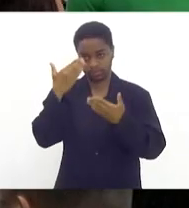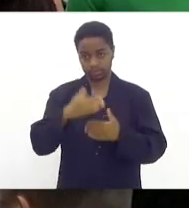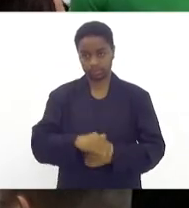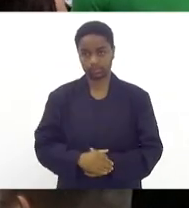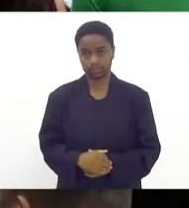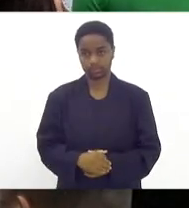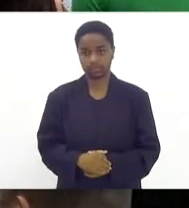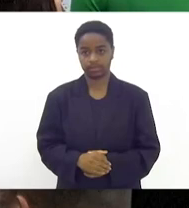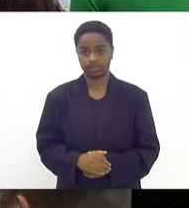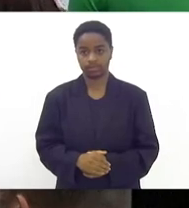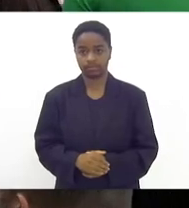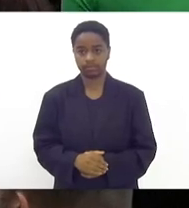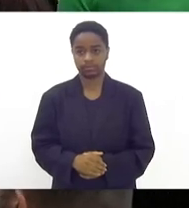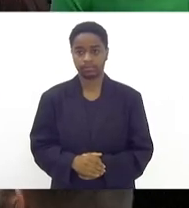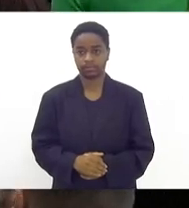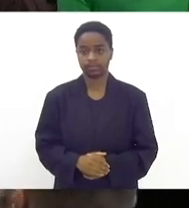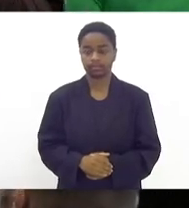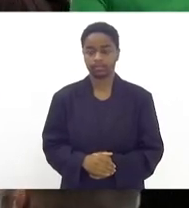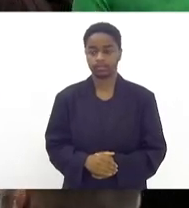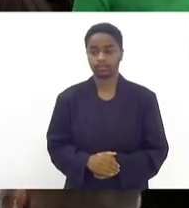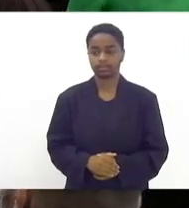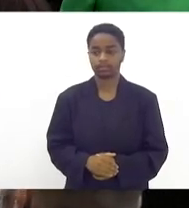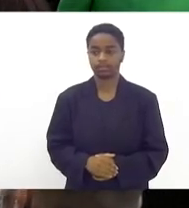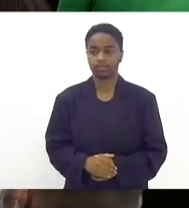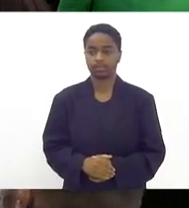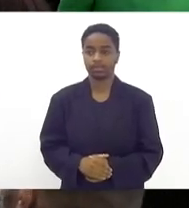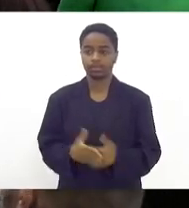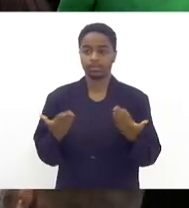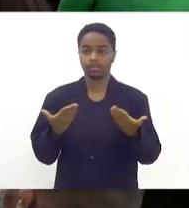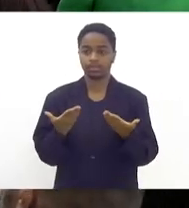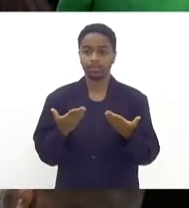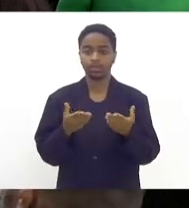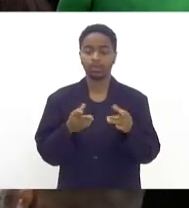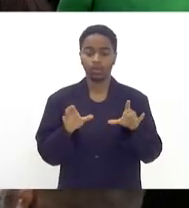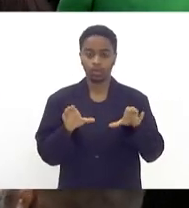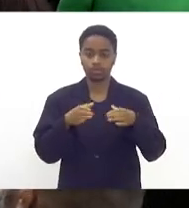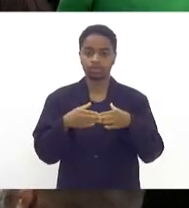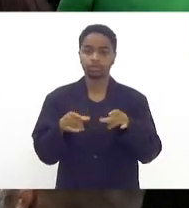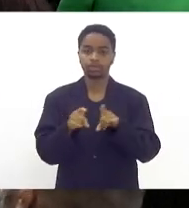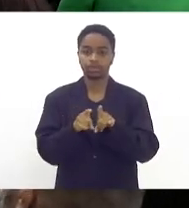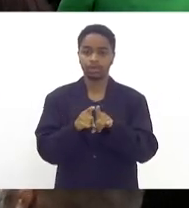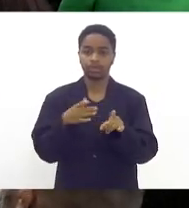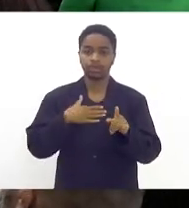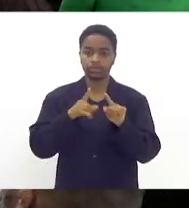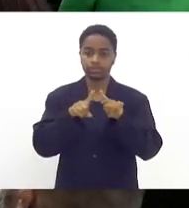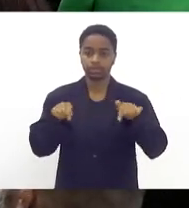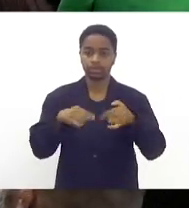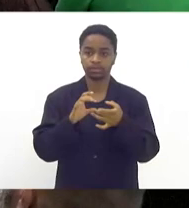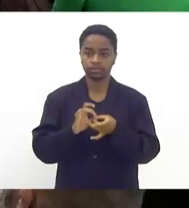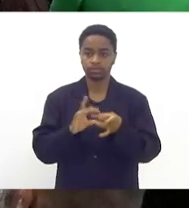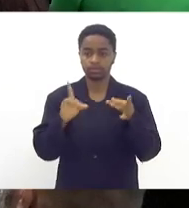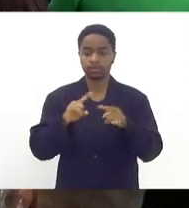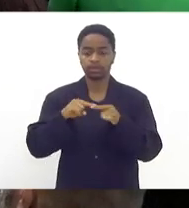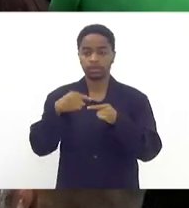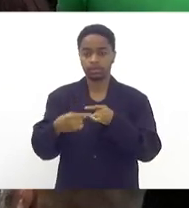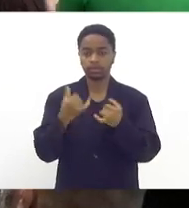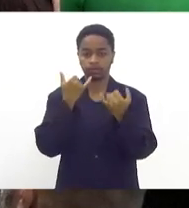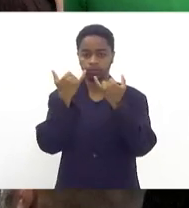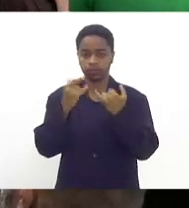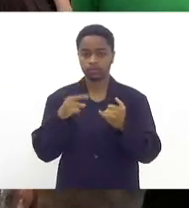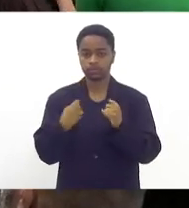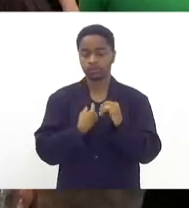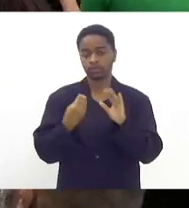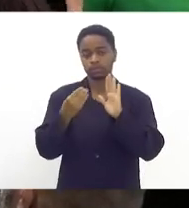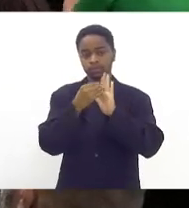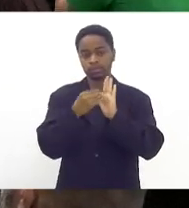Eduardo já colocando a comissão e o gabinete também à disposição e a gente vai passar todas as informações para que a gente